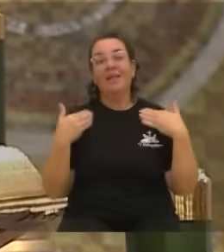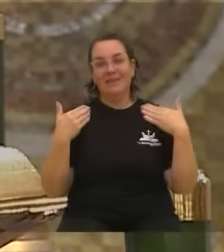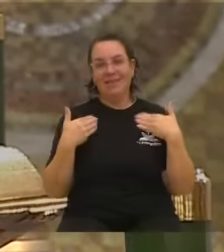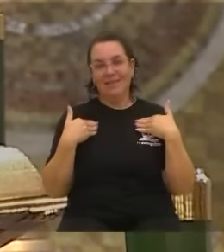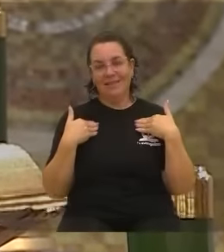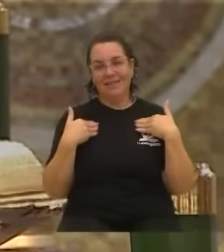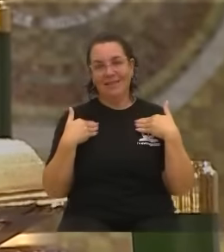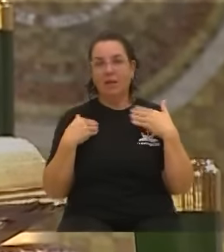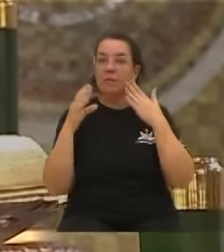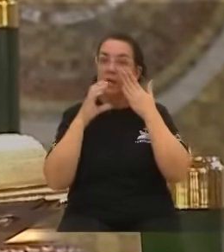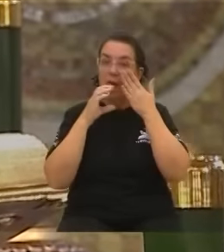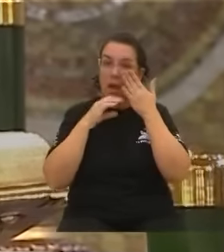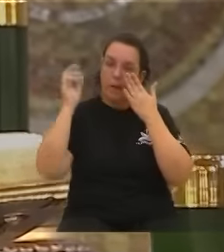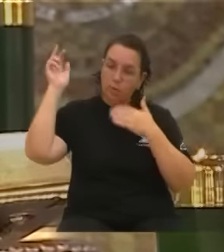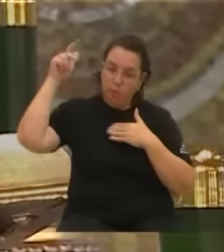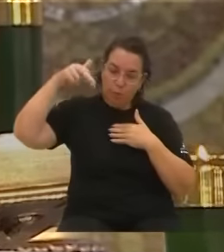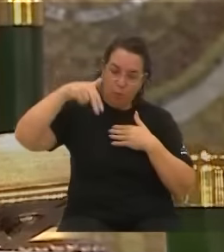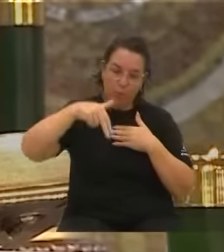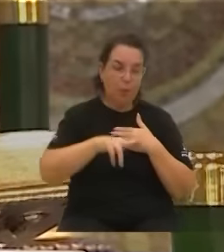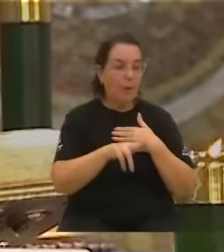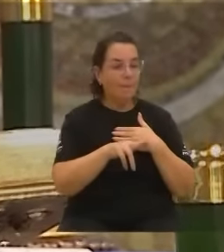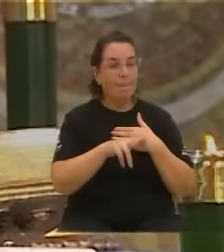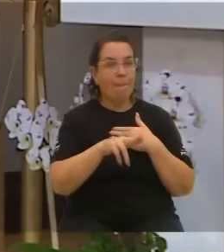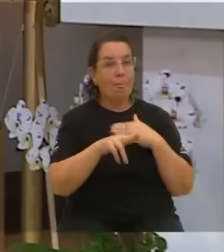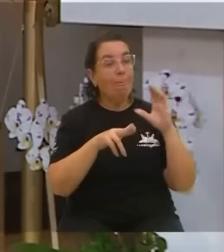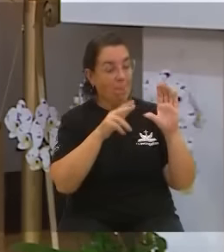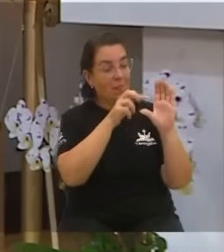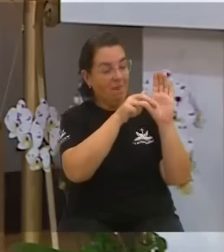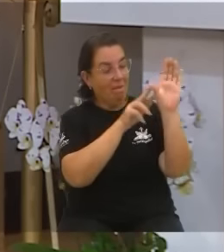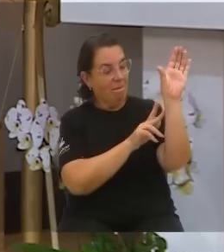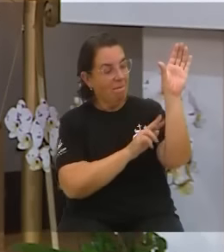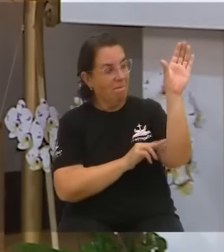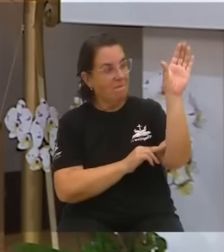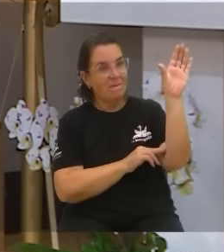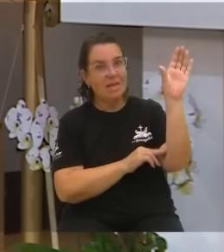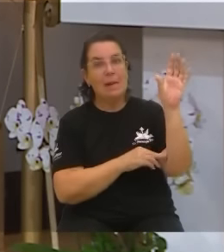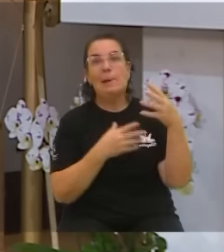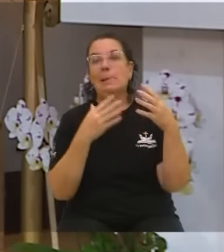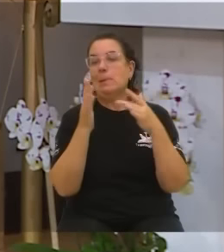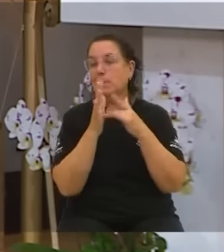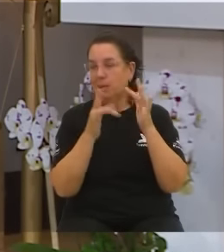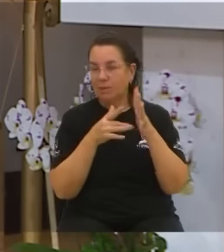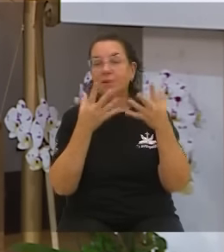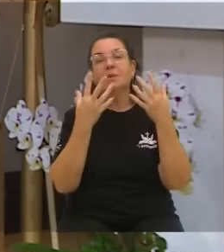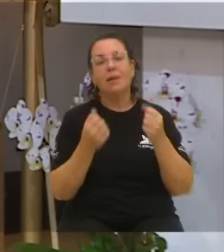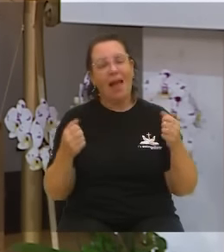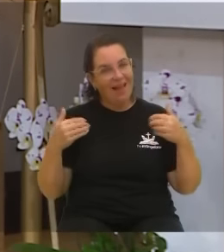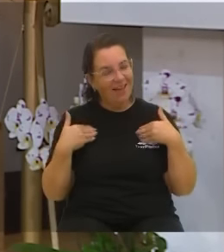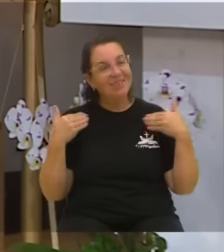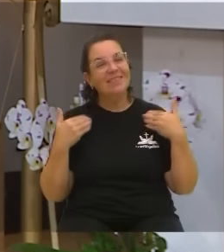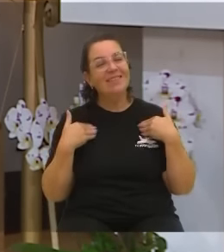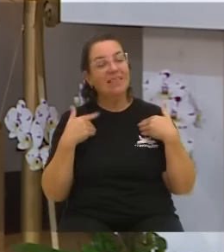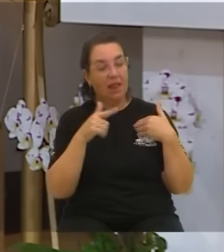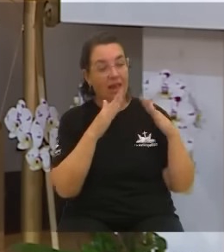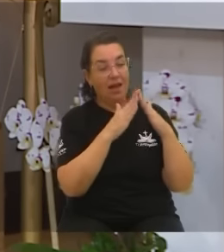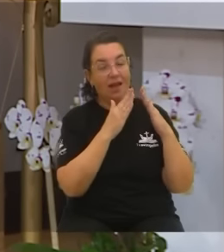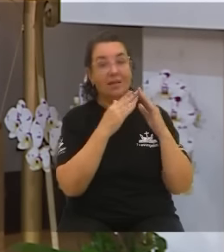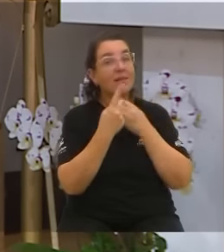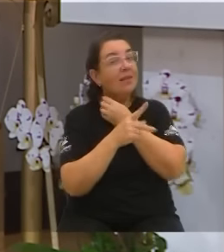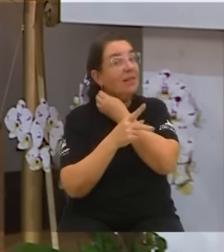Desceu depressa e recebeu Jesus com alegria, recebeu na sua casa.